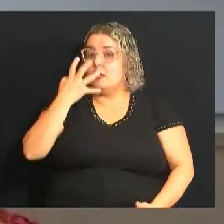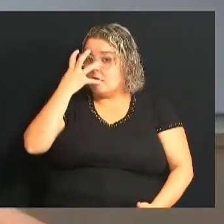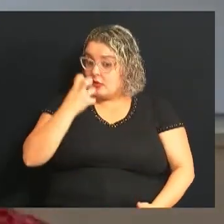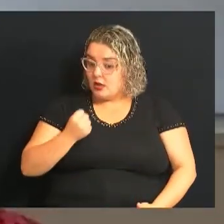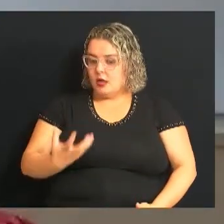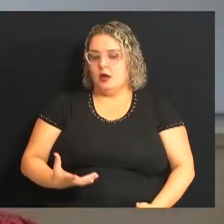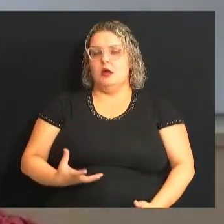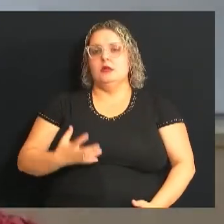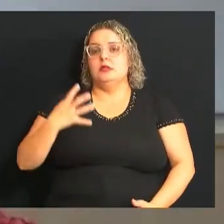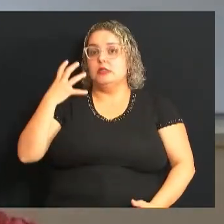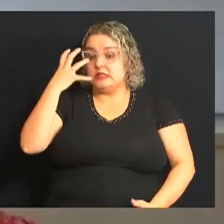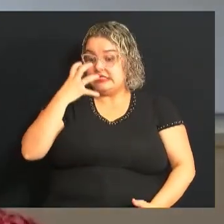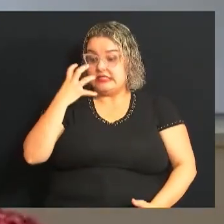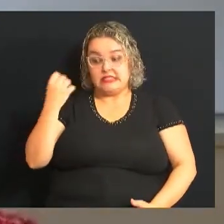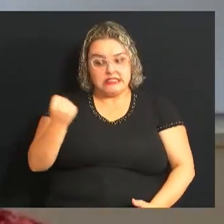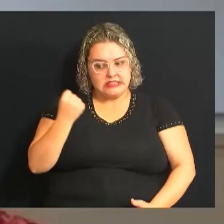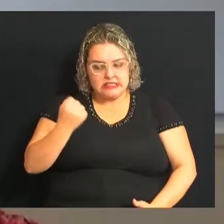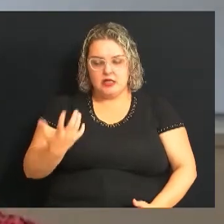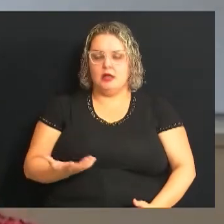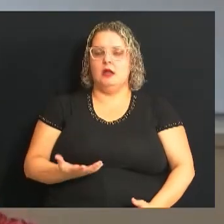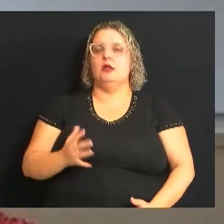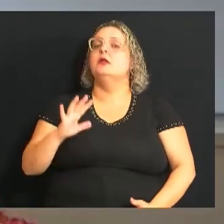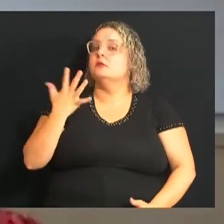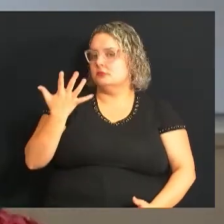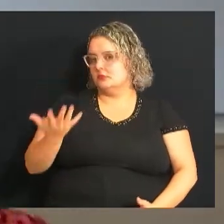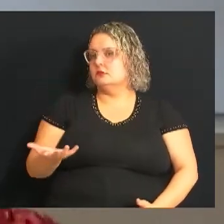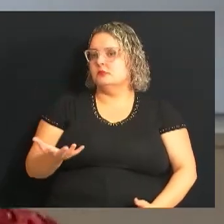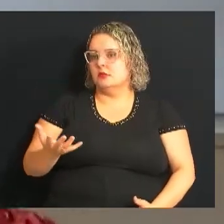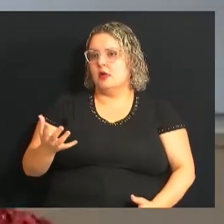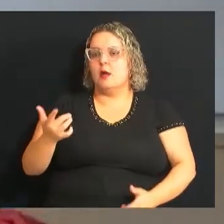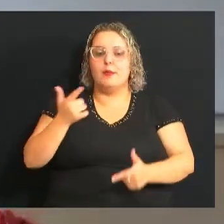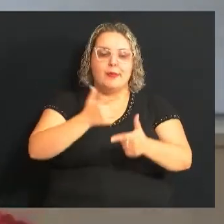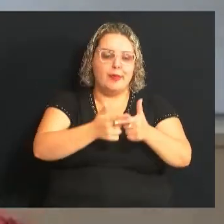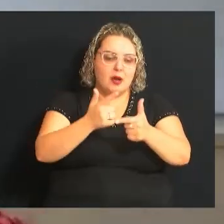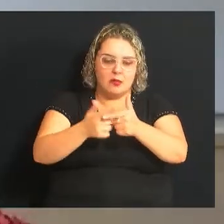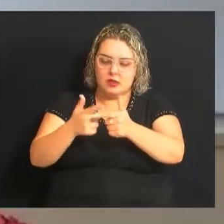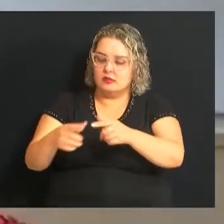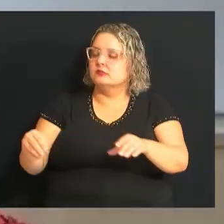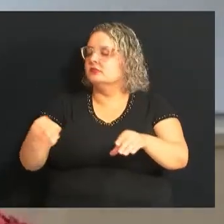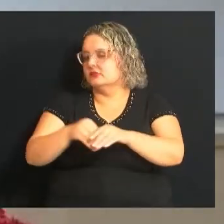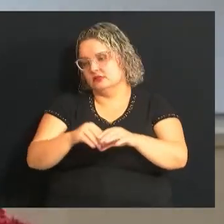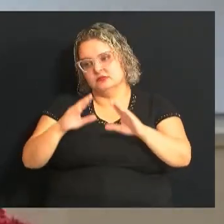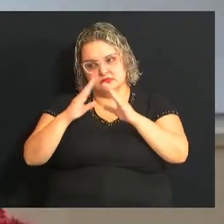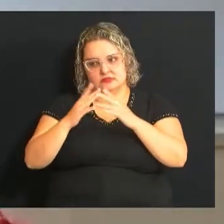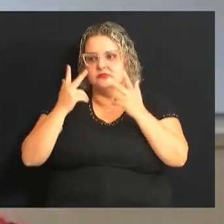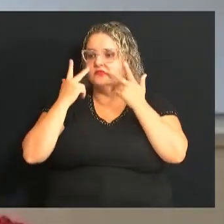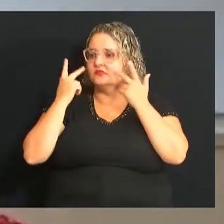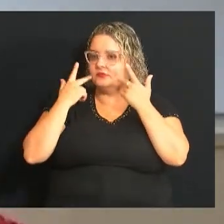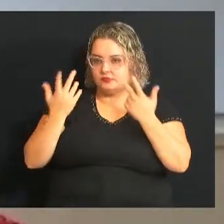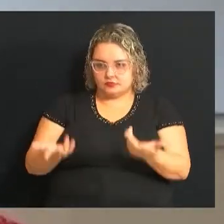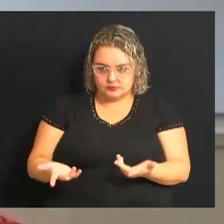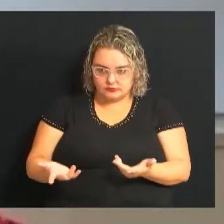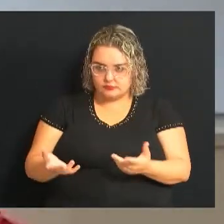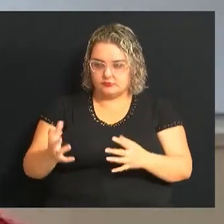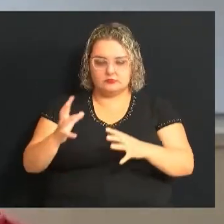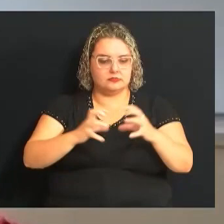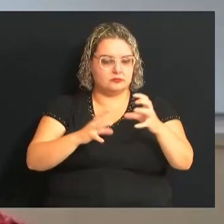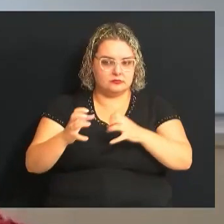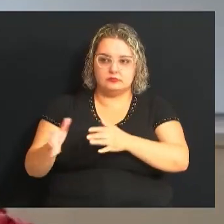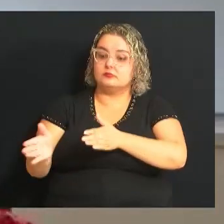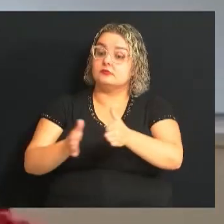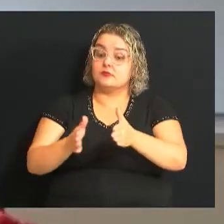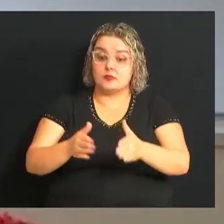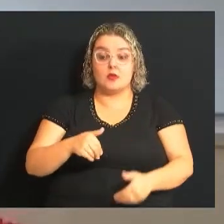porque hostilidades entre as famílias, dentro de casa, isso acontece, tem momentos mais